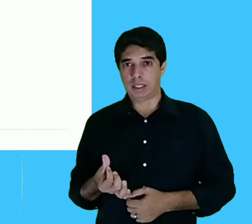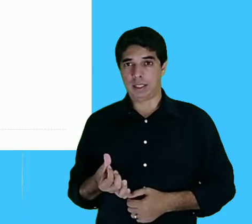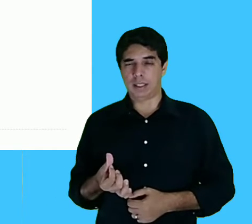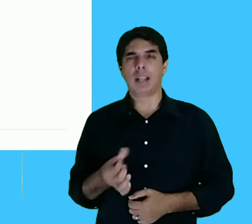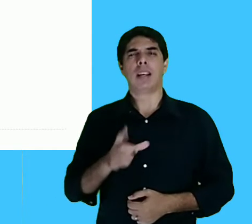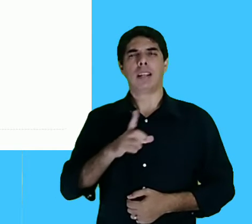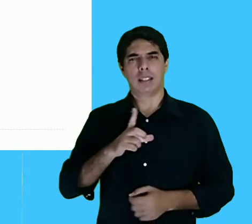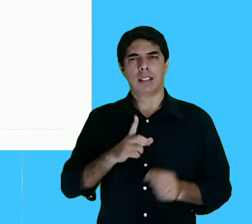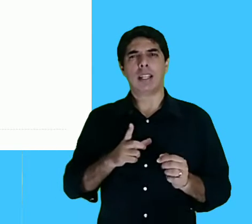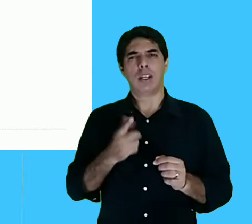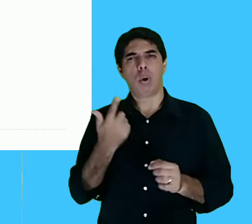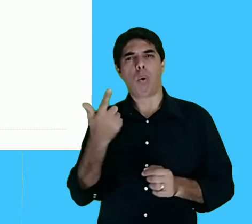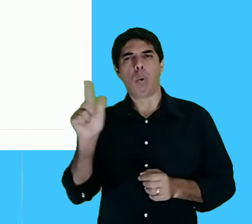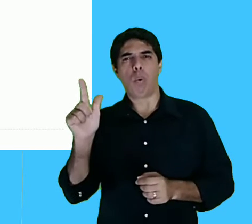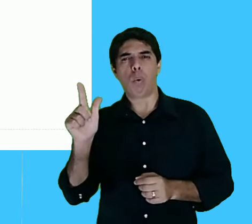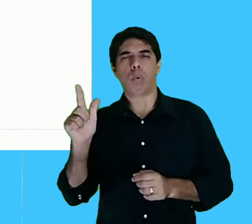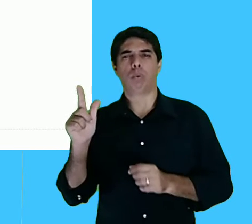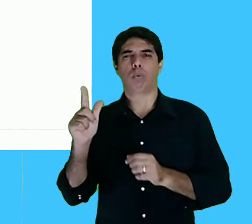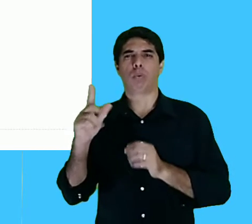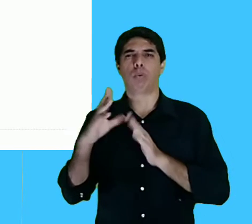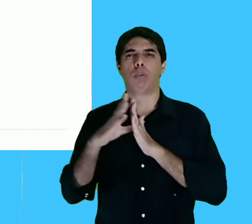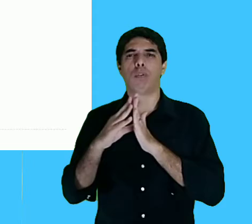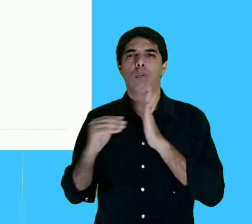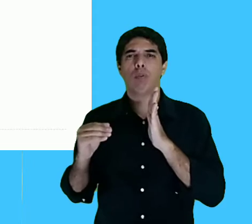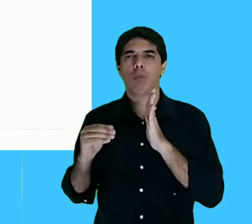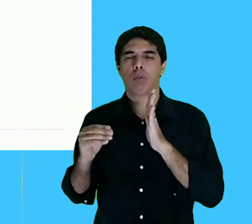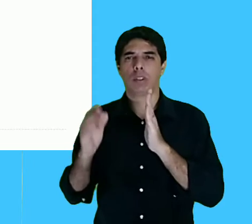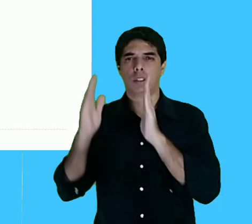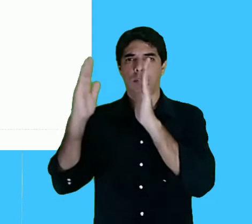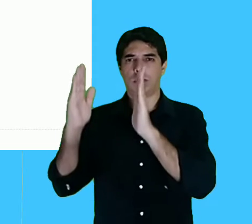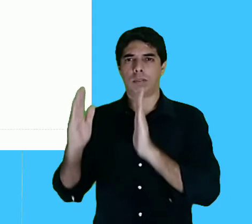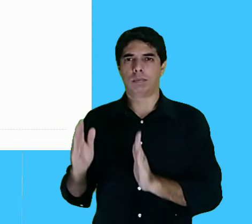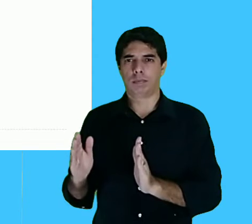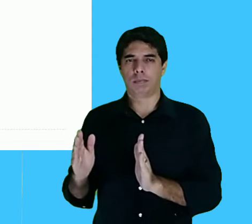Existem também os formatos estendidos.